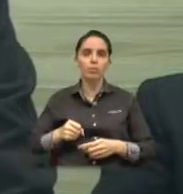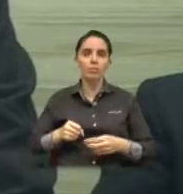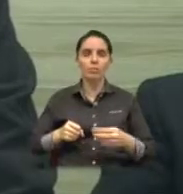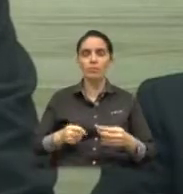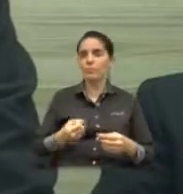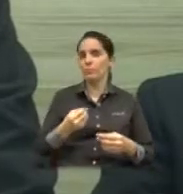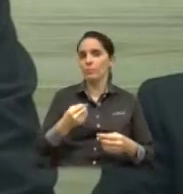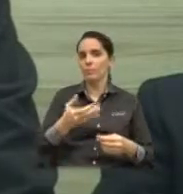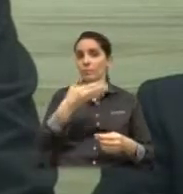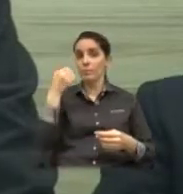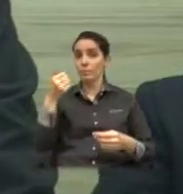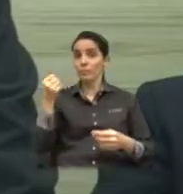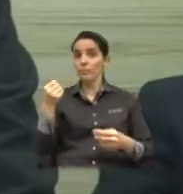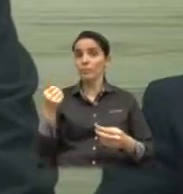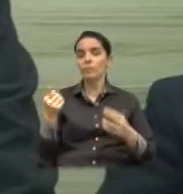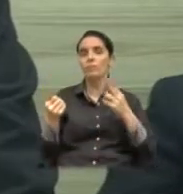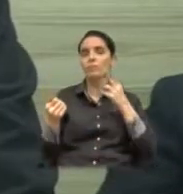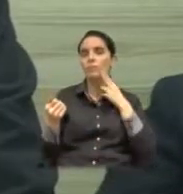100 cigarros.